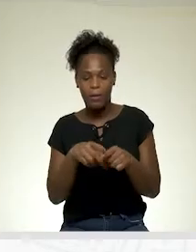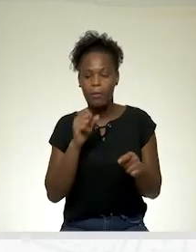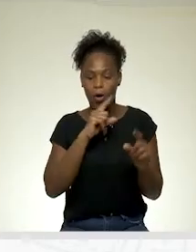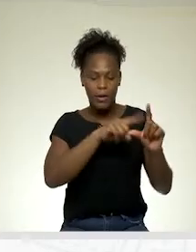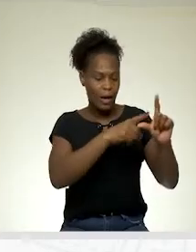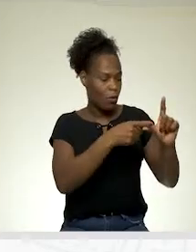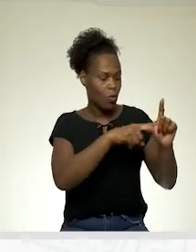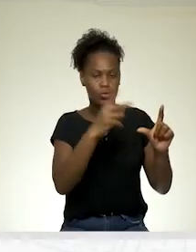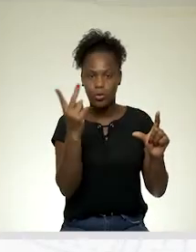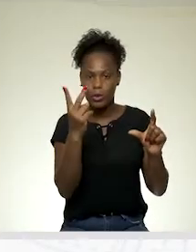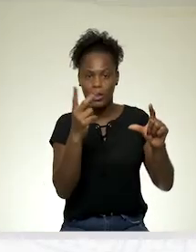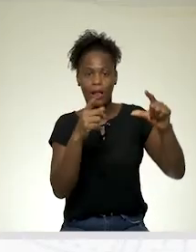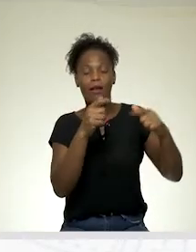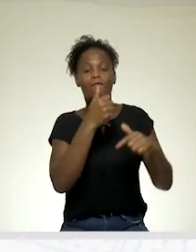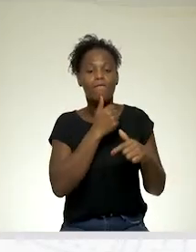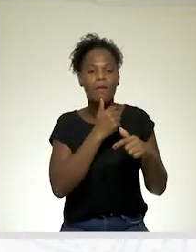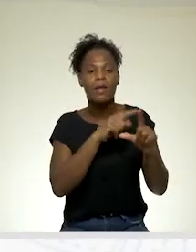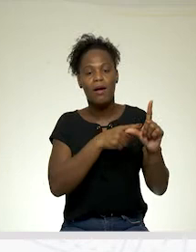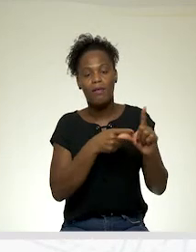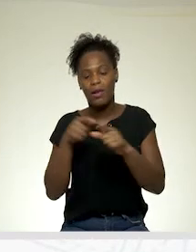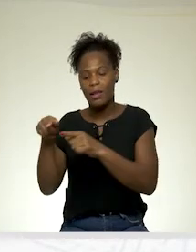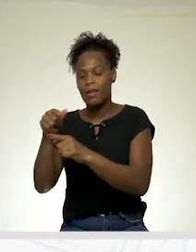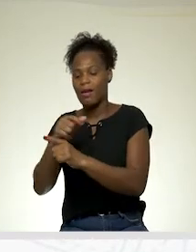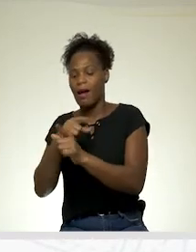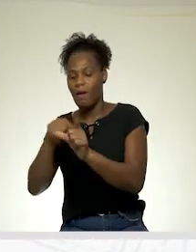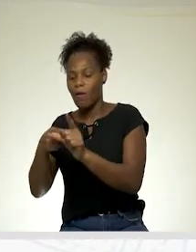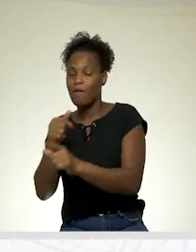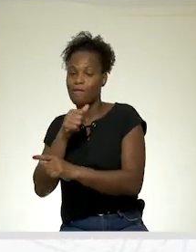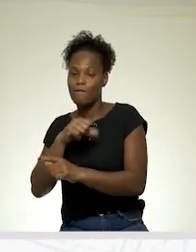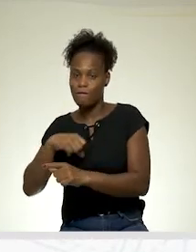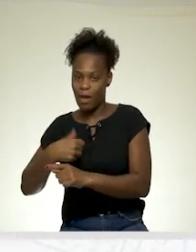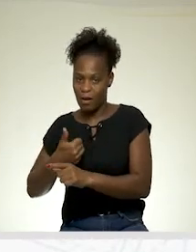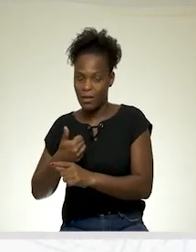ângulos. Ângulo vermelho e ângulo verde. São ângulos